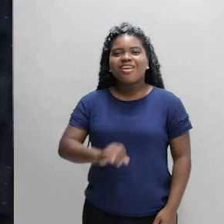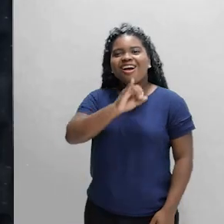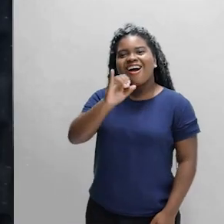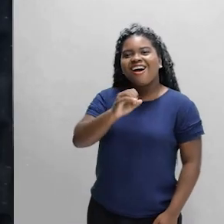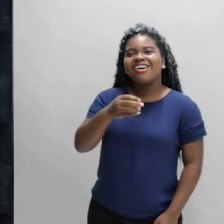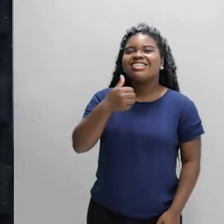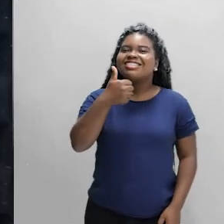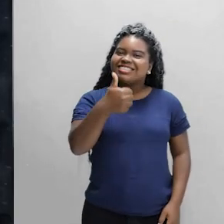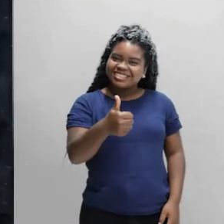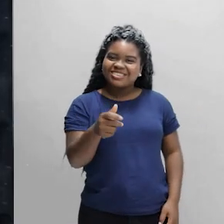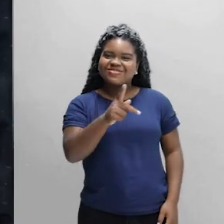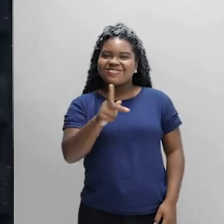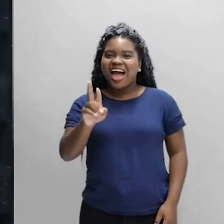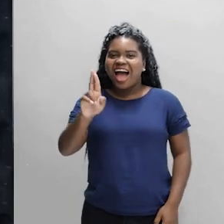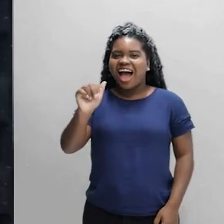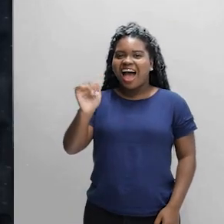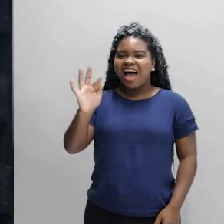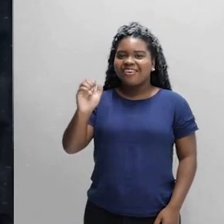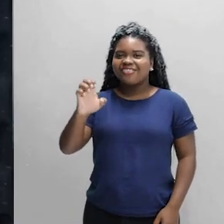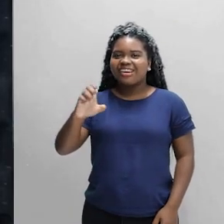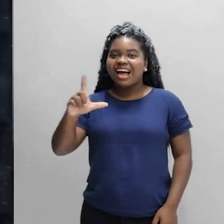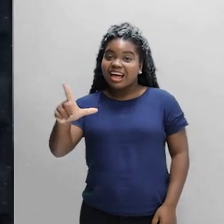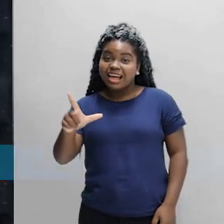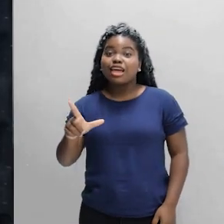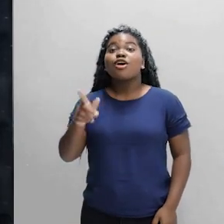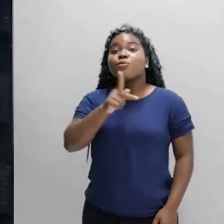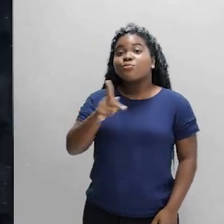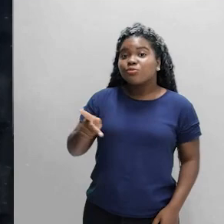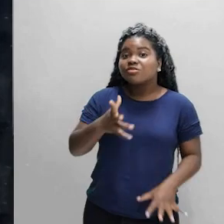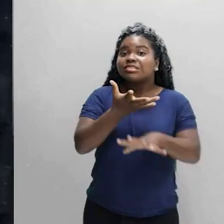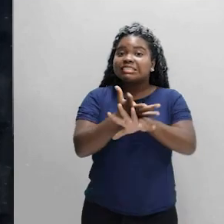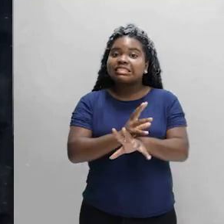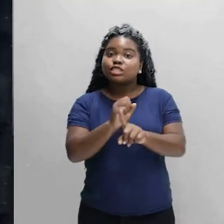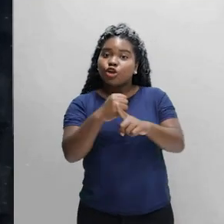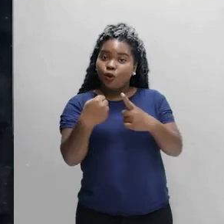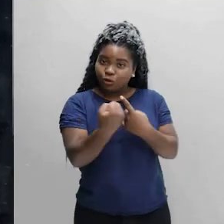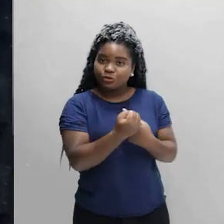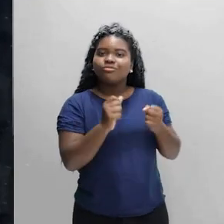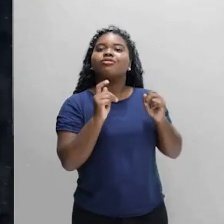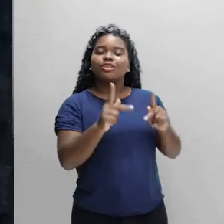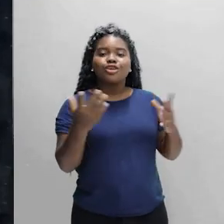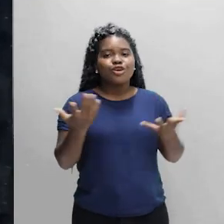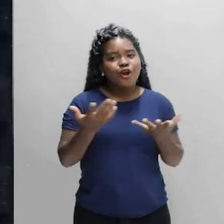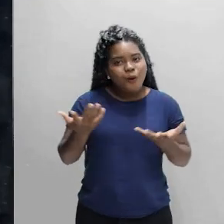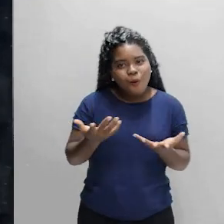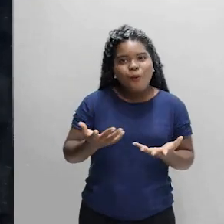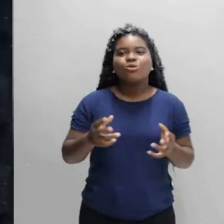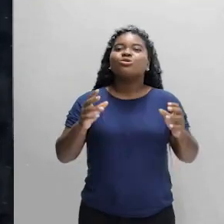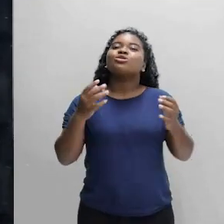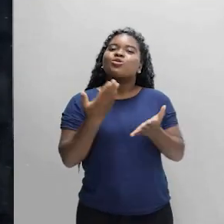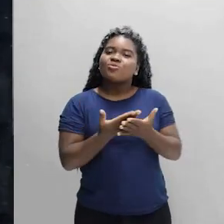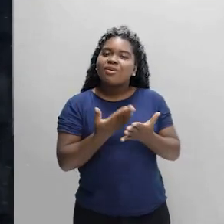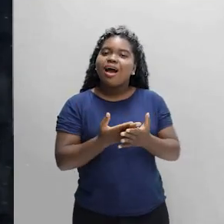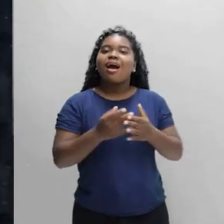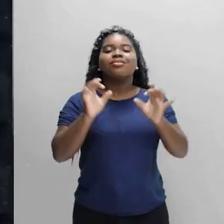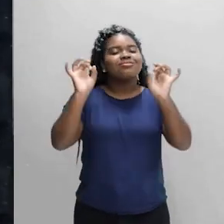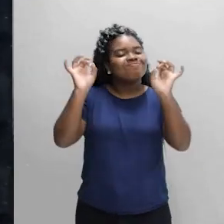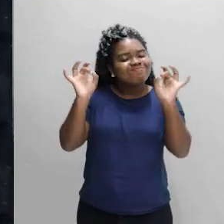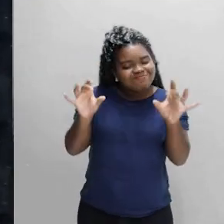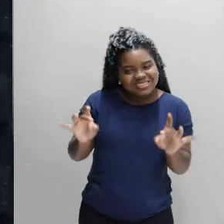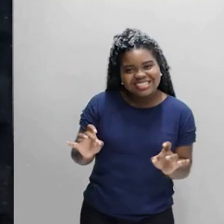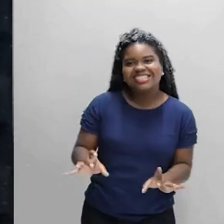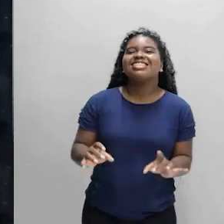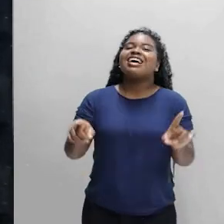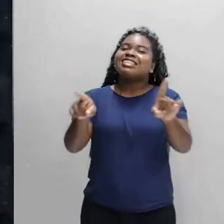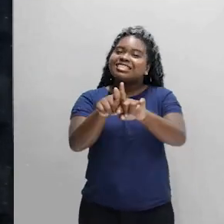Fala galera, tudo bem? Professor Rafael Carlos de Sociologia na área e hoje com uma aula muito especial, muito bacana, que é a